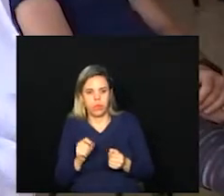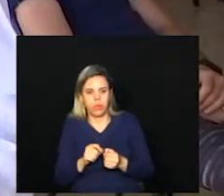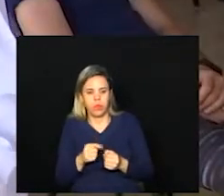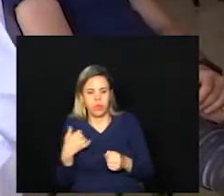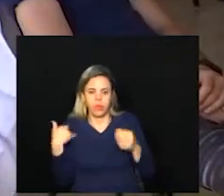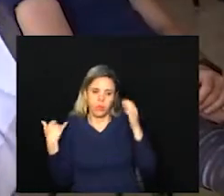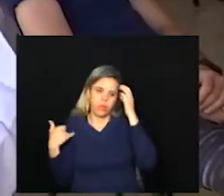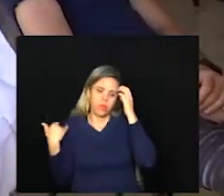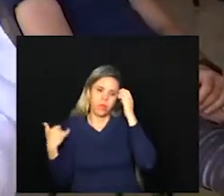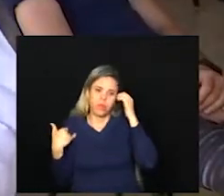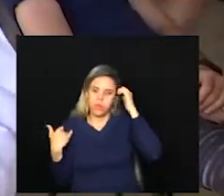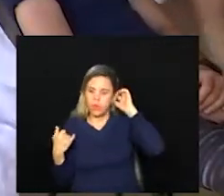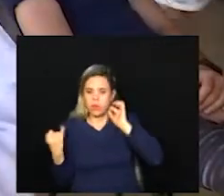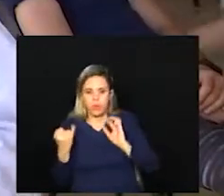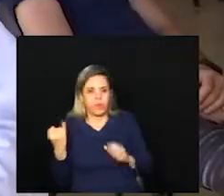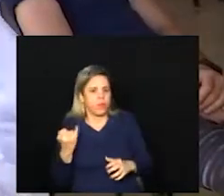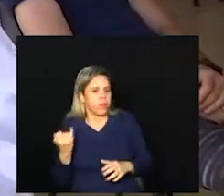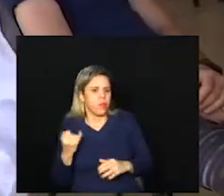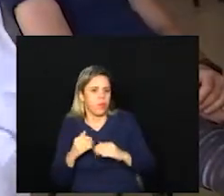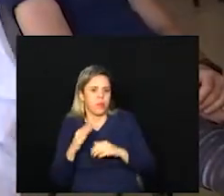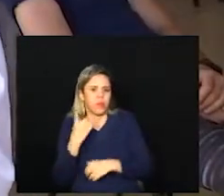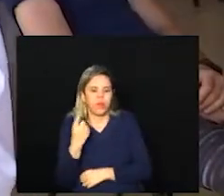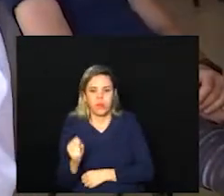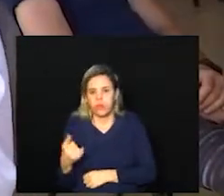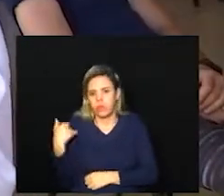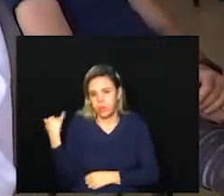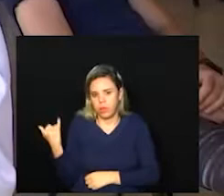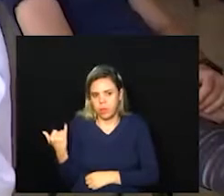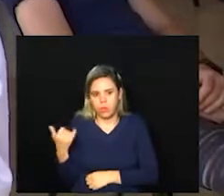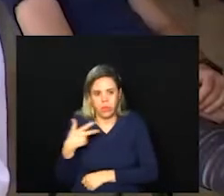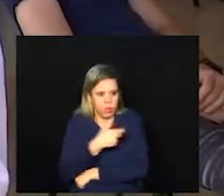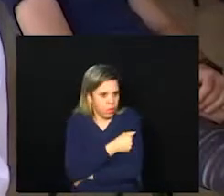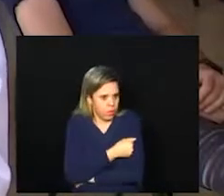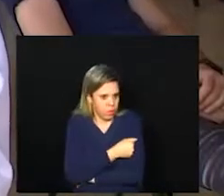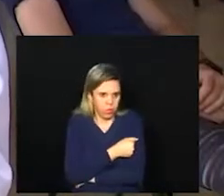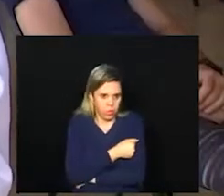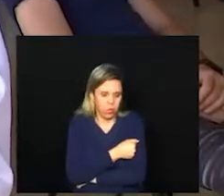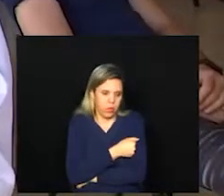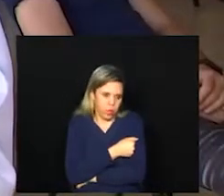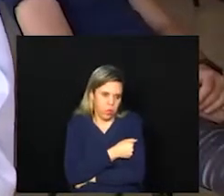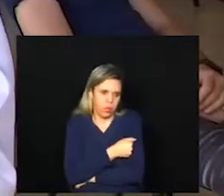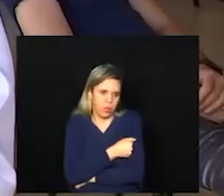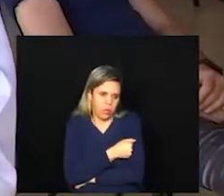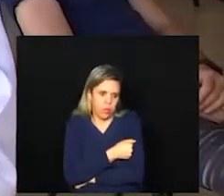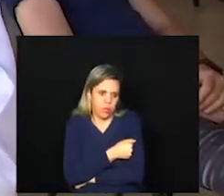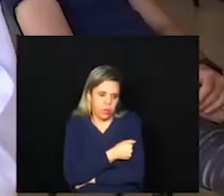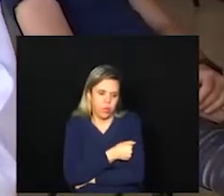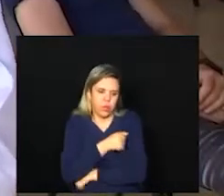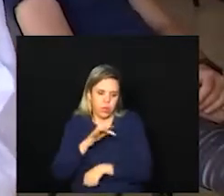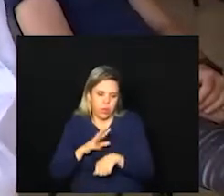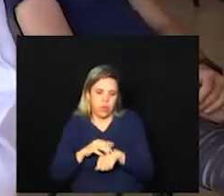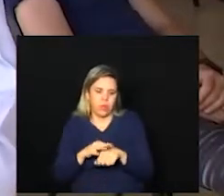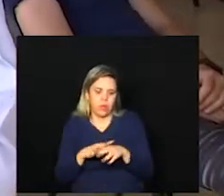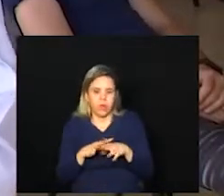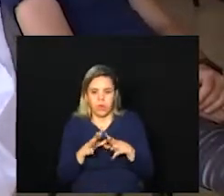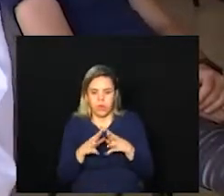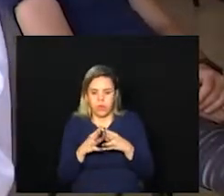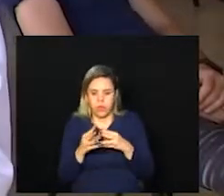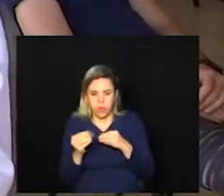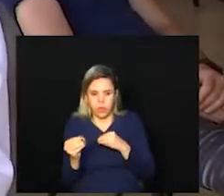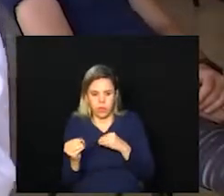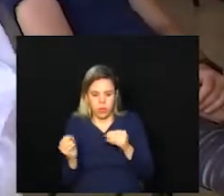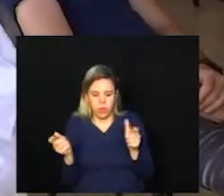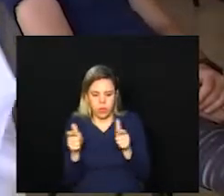faixa etária tão importante, acima dos 18 anos, seja imunizada e fazendo com que a doença vá cada vez